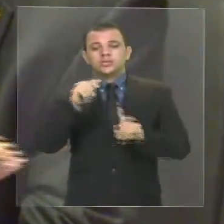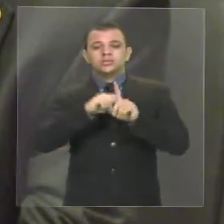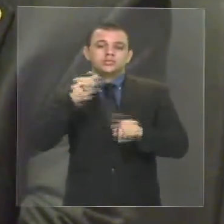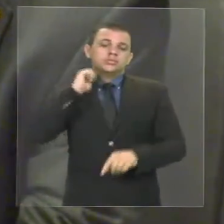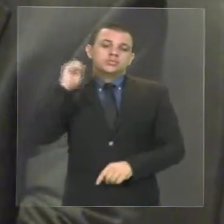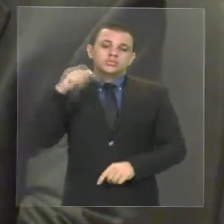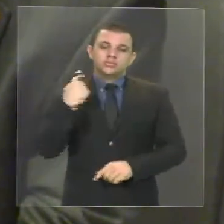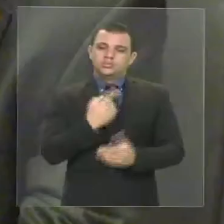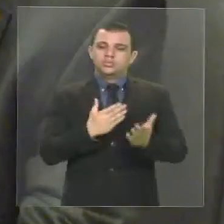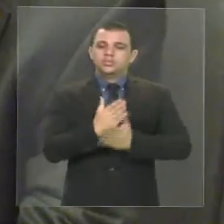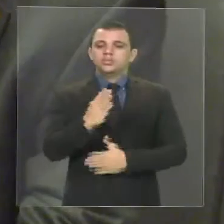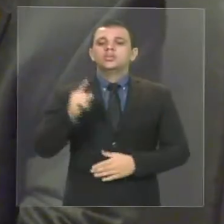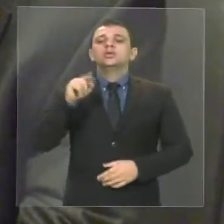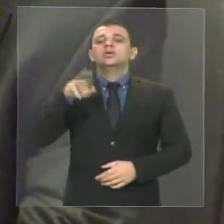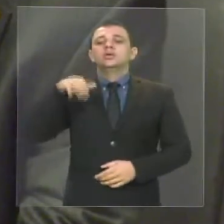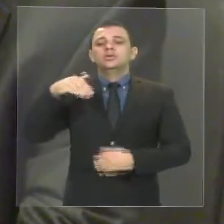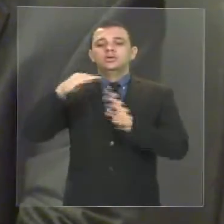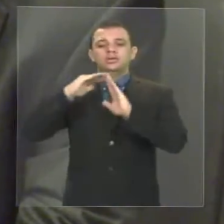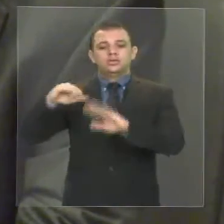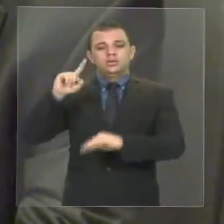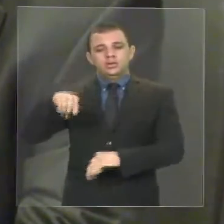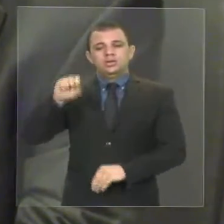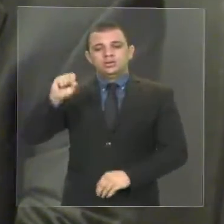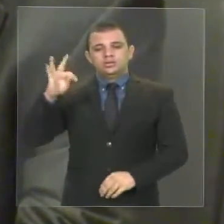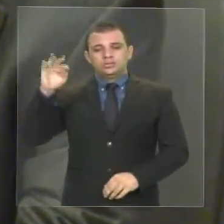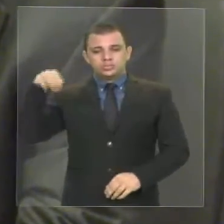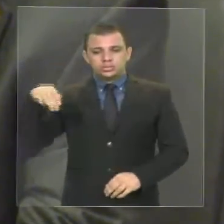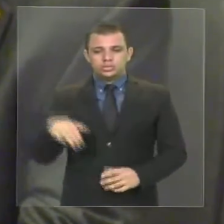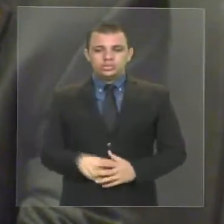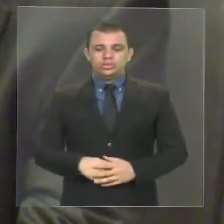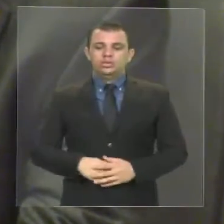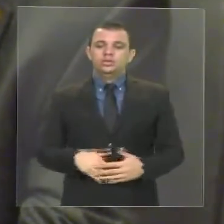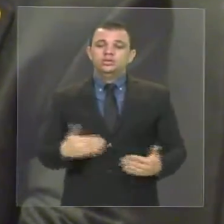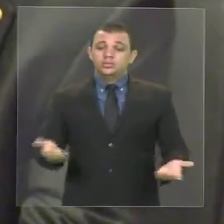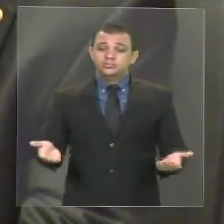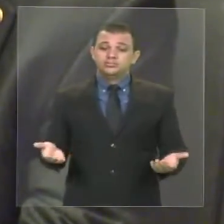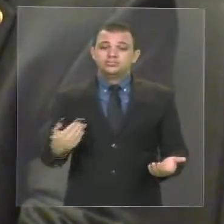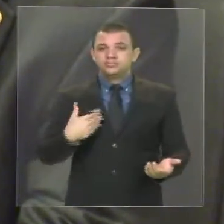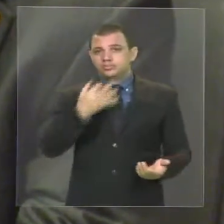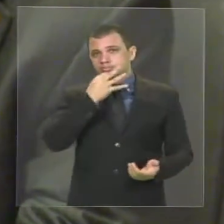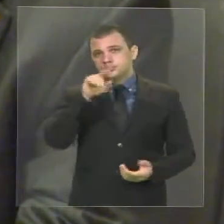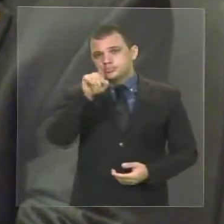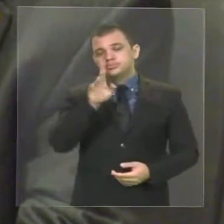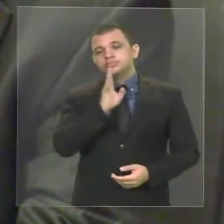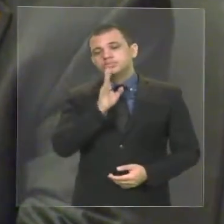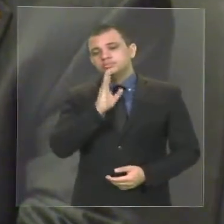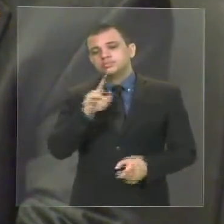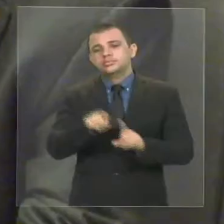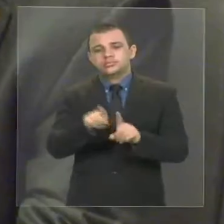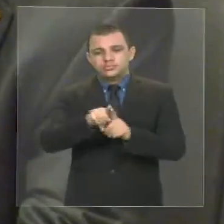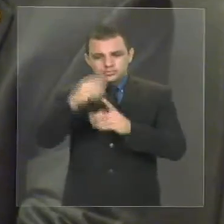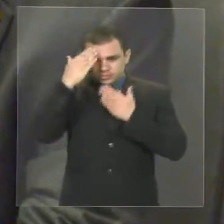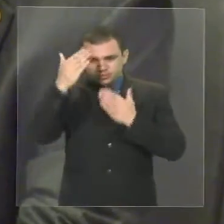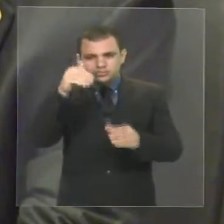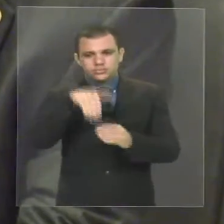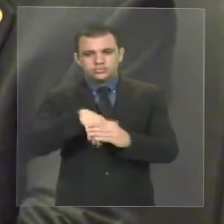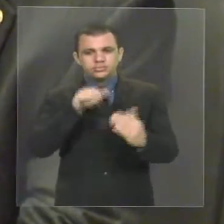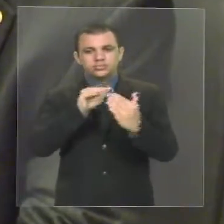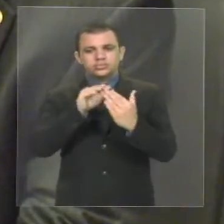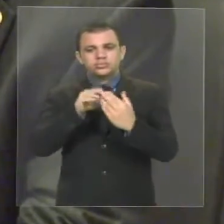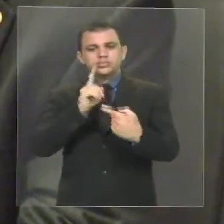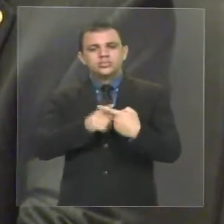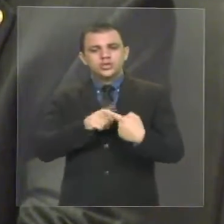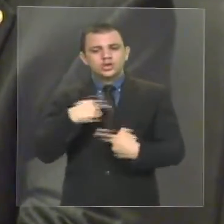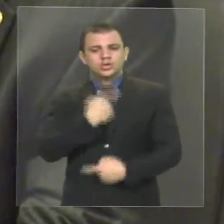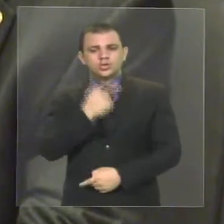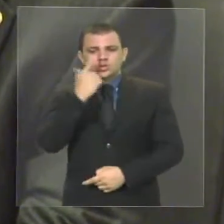STN. Então, acredito que Vossa Excelência tem total conhecimento do caso, agradeço, inclusive, o voto favorável, porque é dessa forma que a gente vai